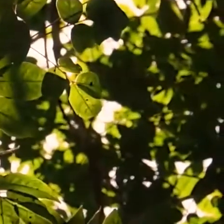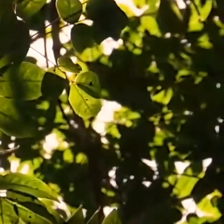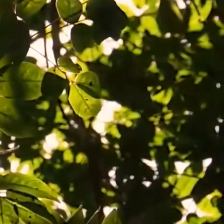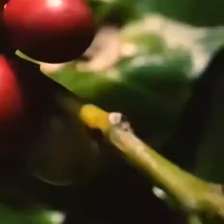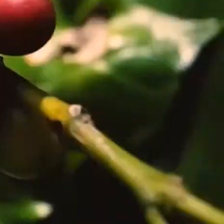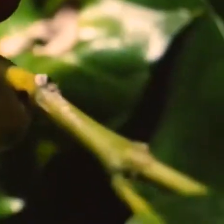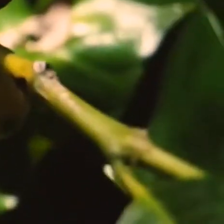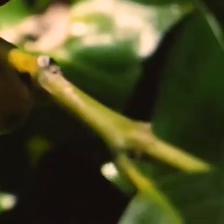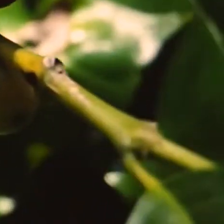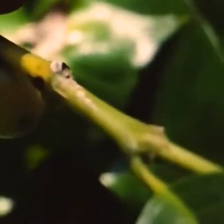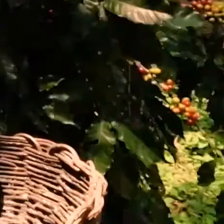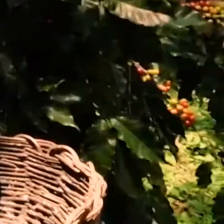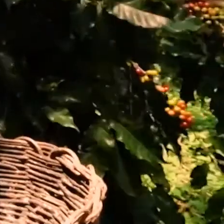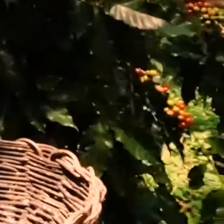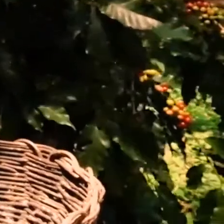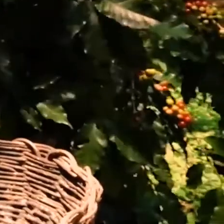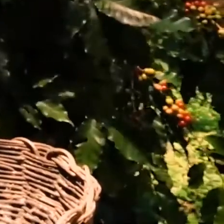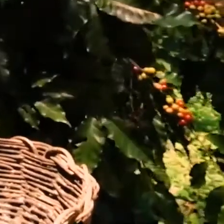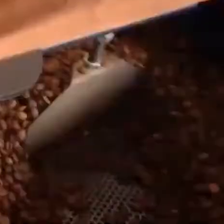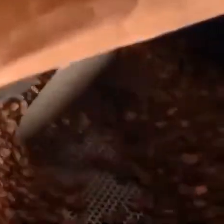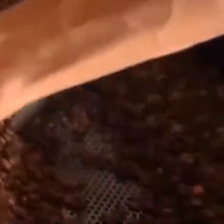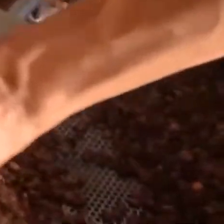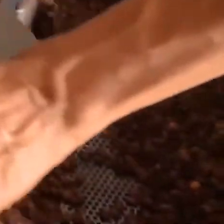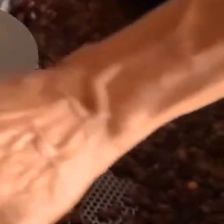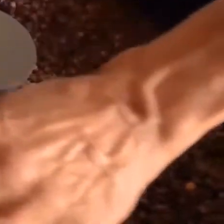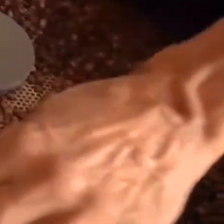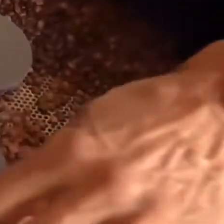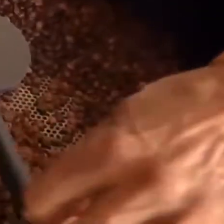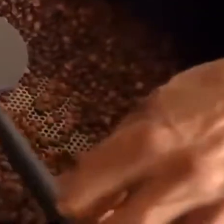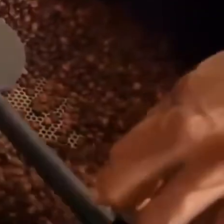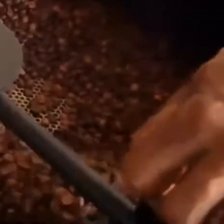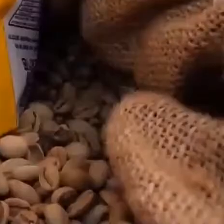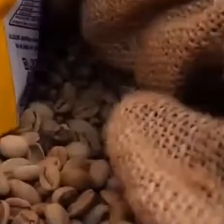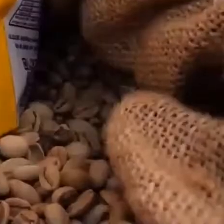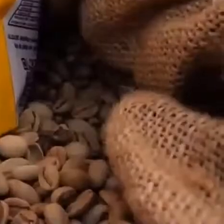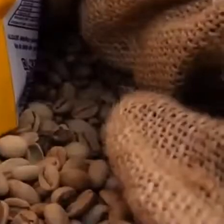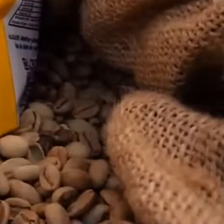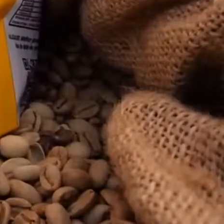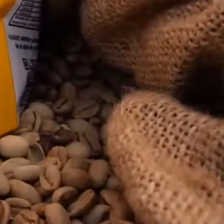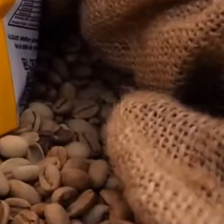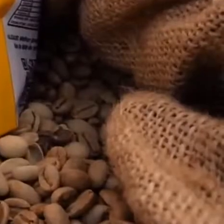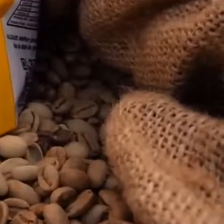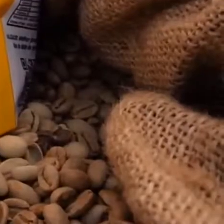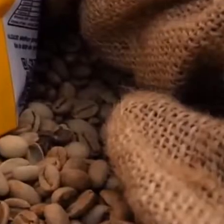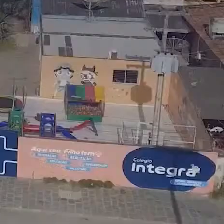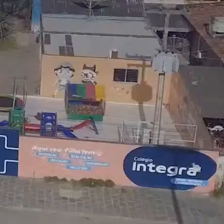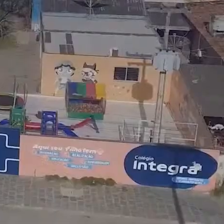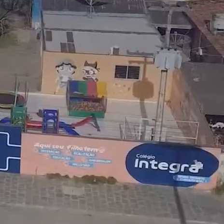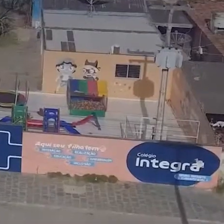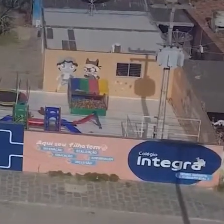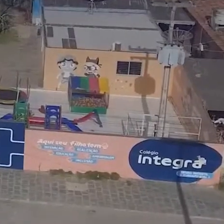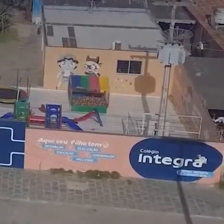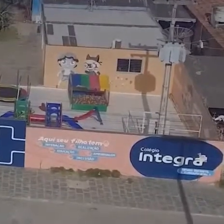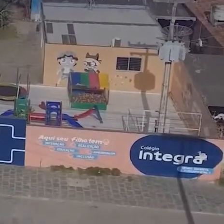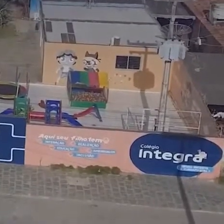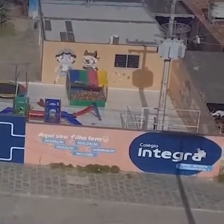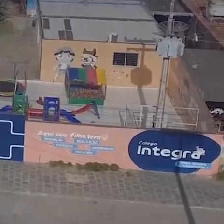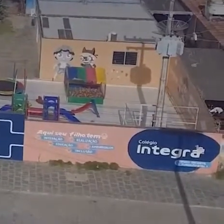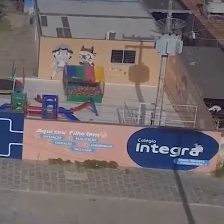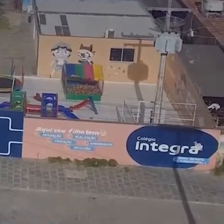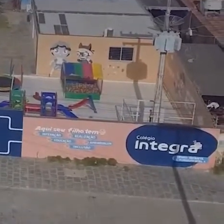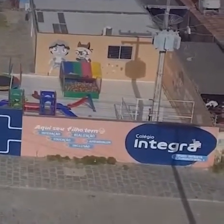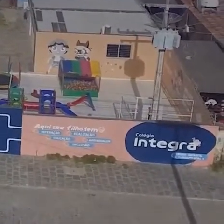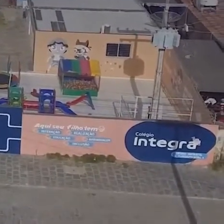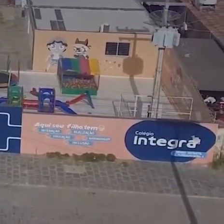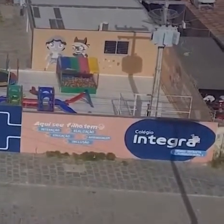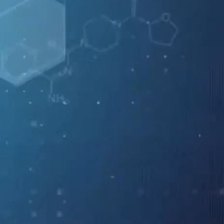Oferecimento Café Terral Ecológico, pernambucano por natureza. A Unopar, que é líder em